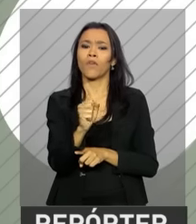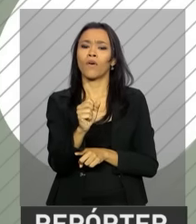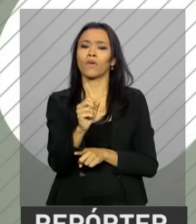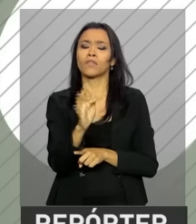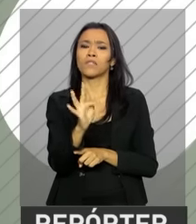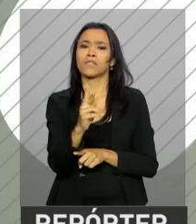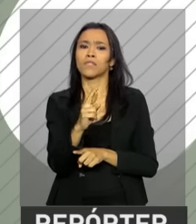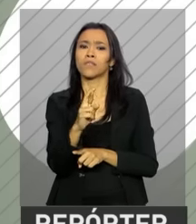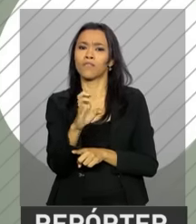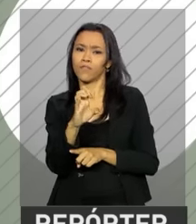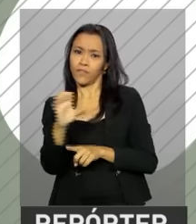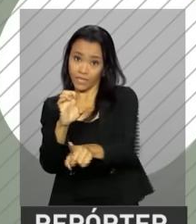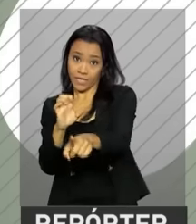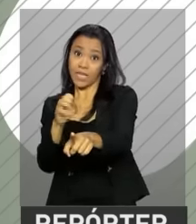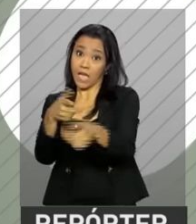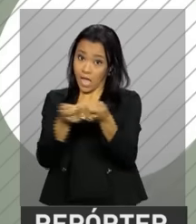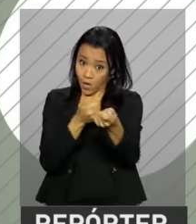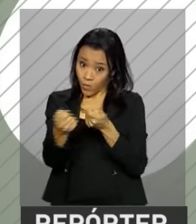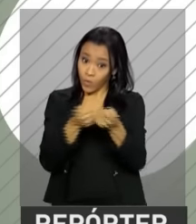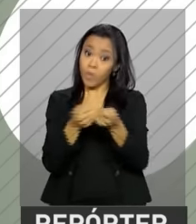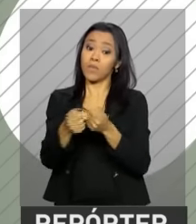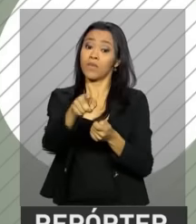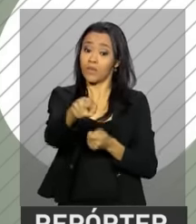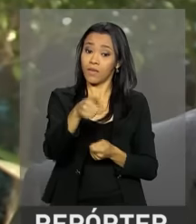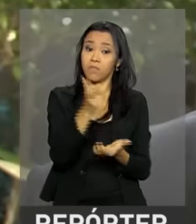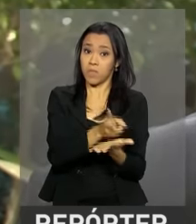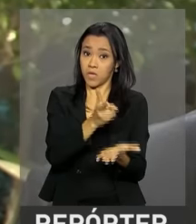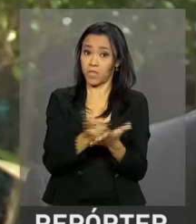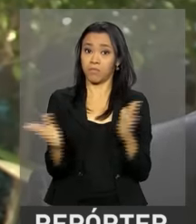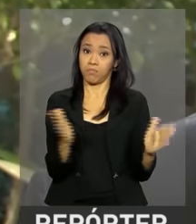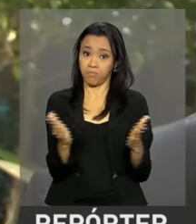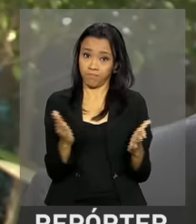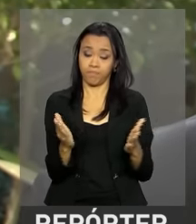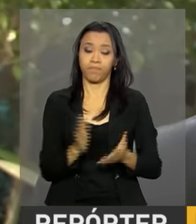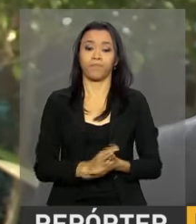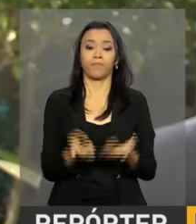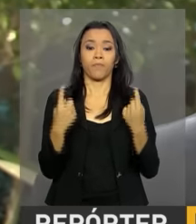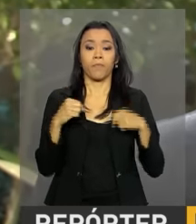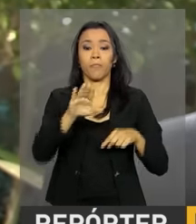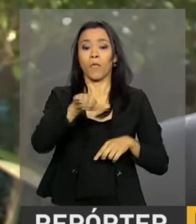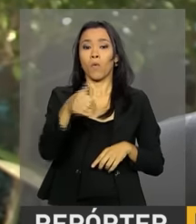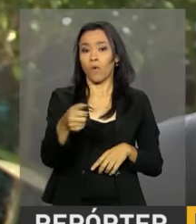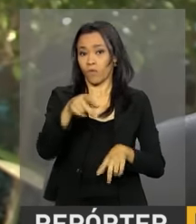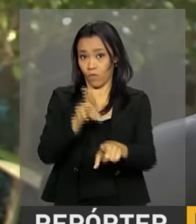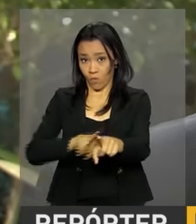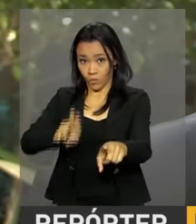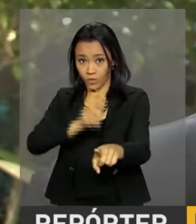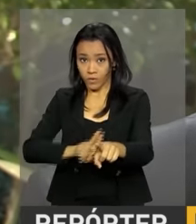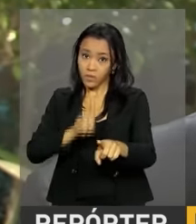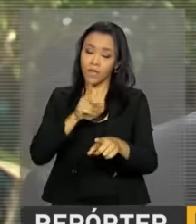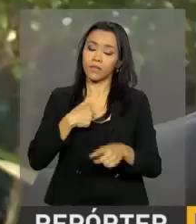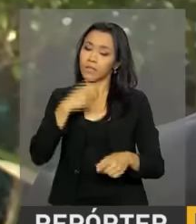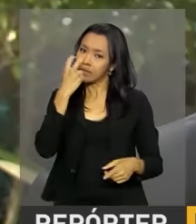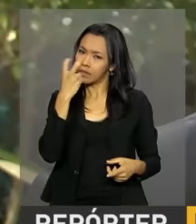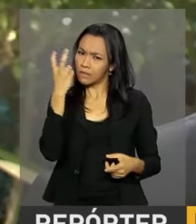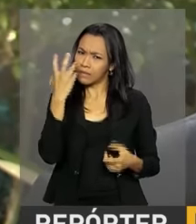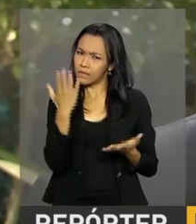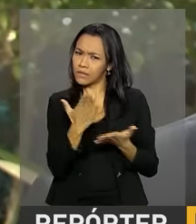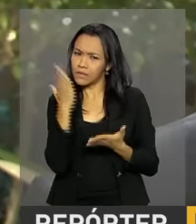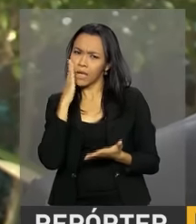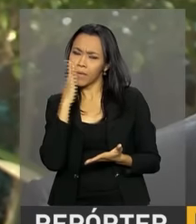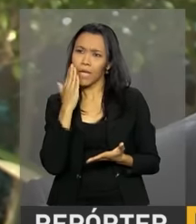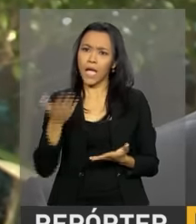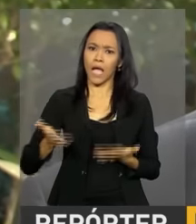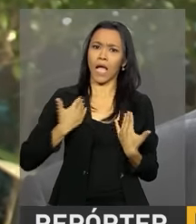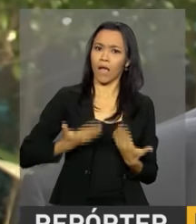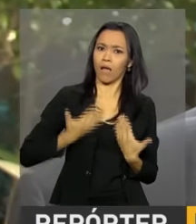é de R 180 no mesmo período no momento de utilizar esse equipamento tem sempre uma forma mais inteligente numa época de calor